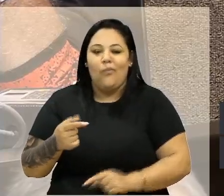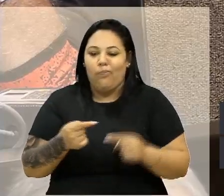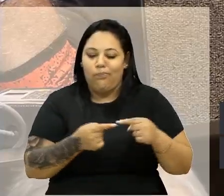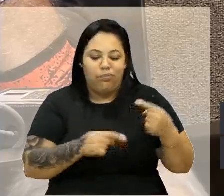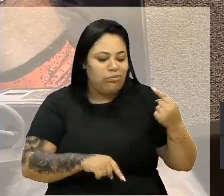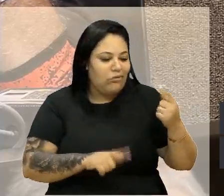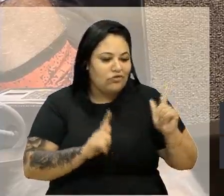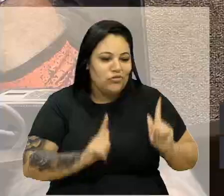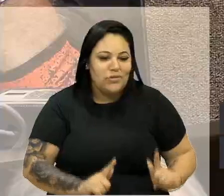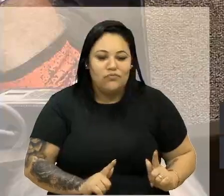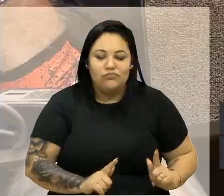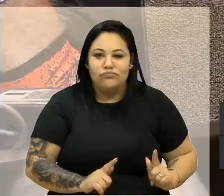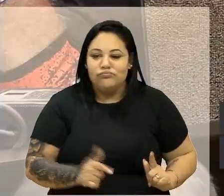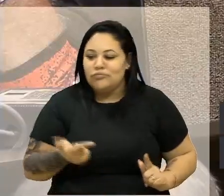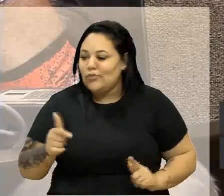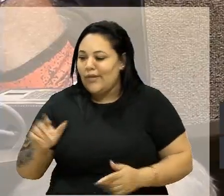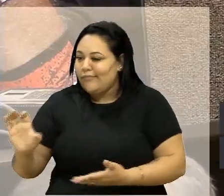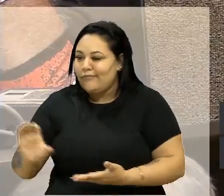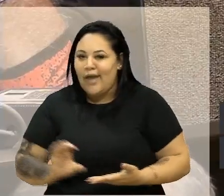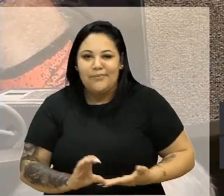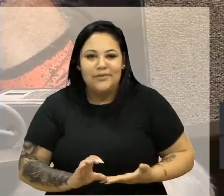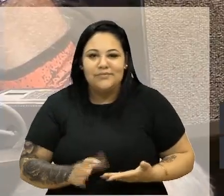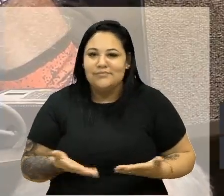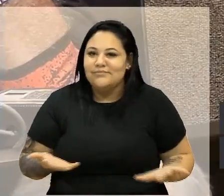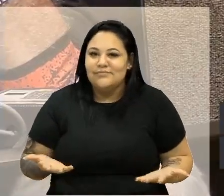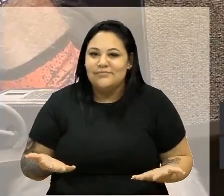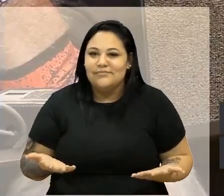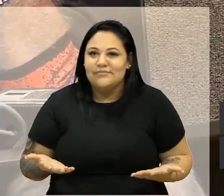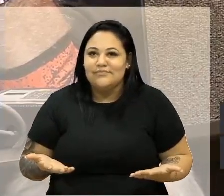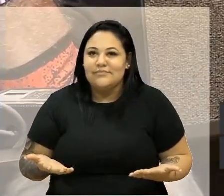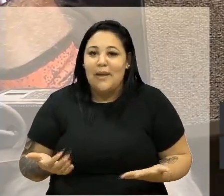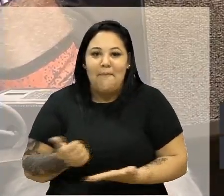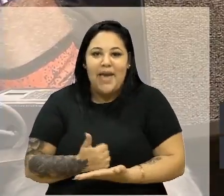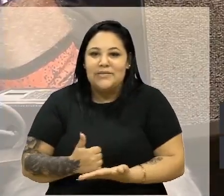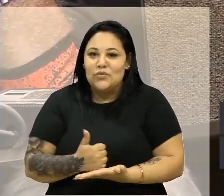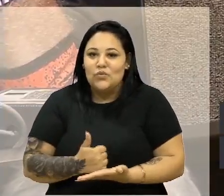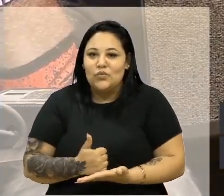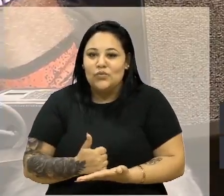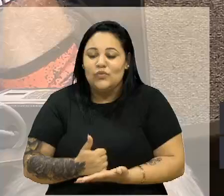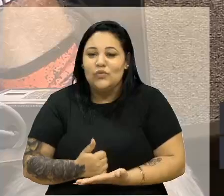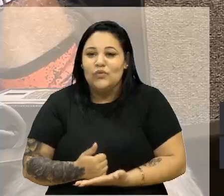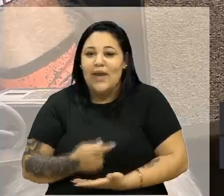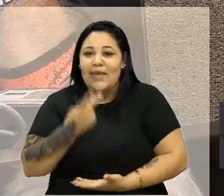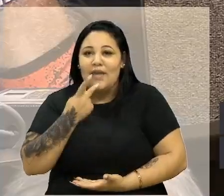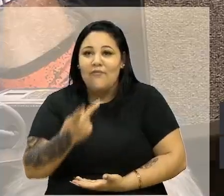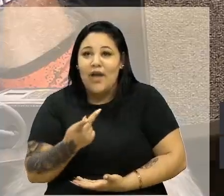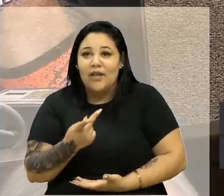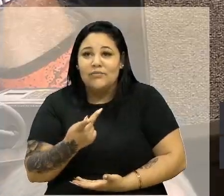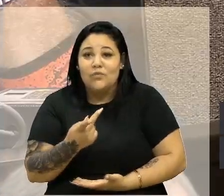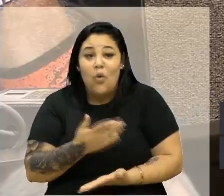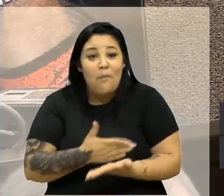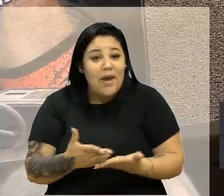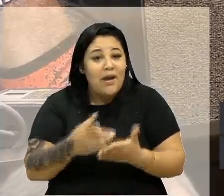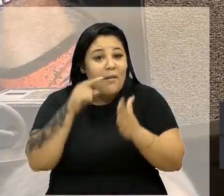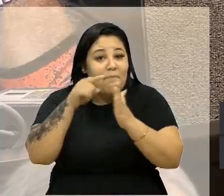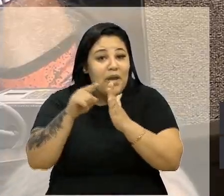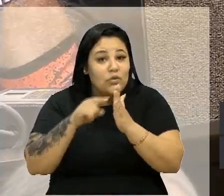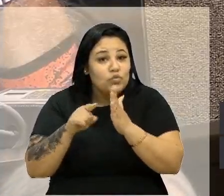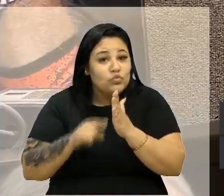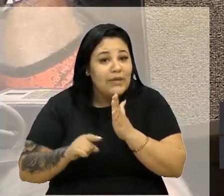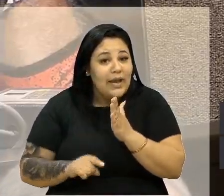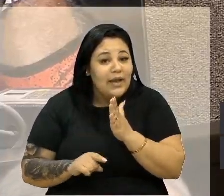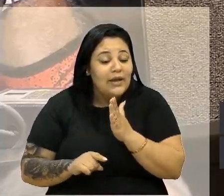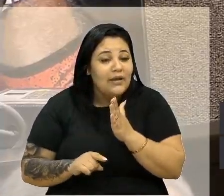gestão se não tiver recurso. E aí é que vem os questionamentos. Que